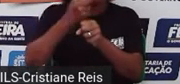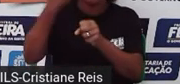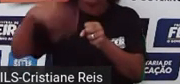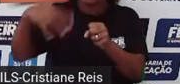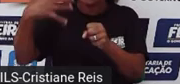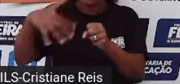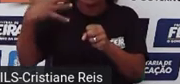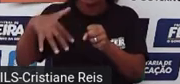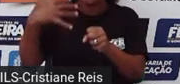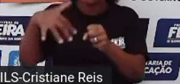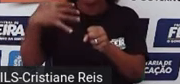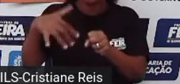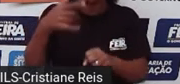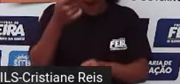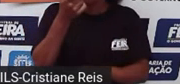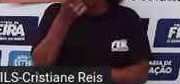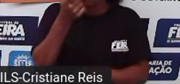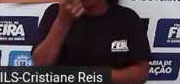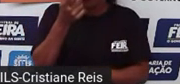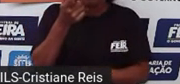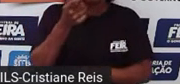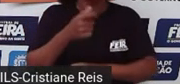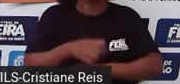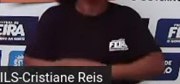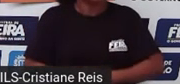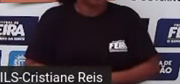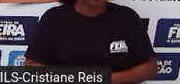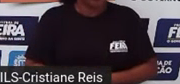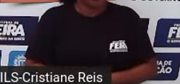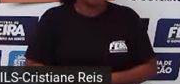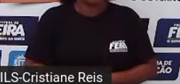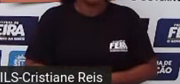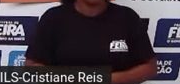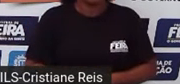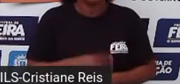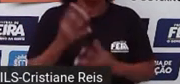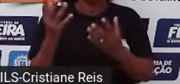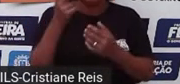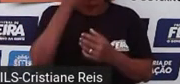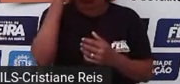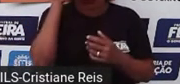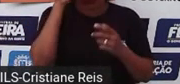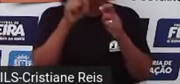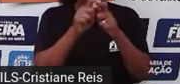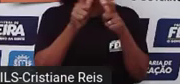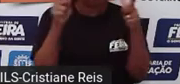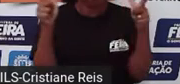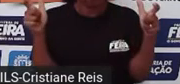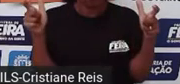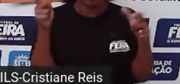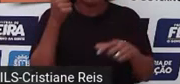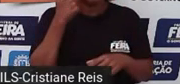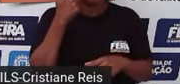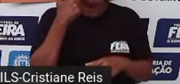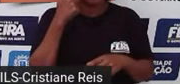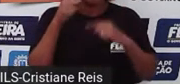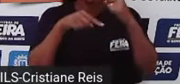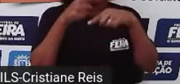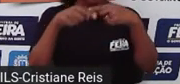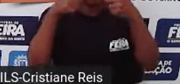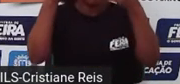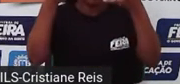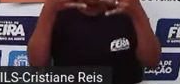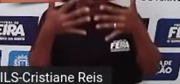quase 3 bilhões dos habitantes da Ilha essa região então é muita gente e a gente vai ver mais adiante